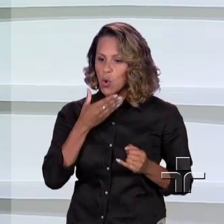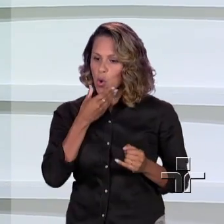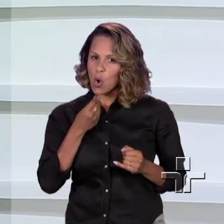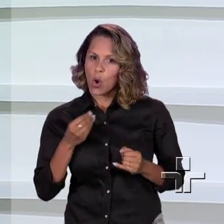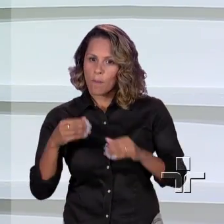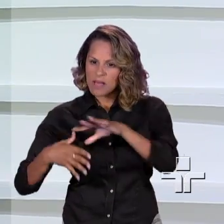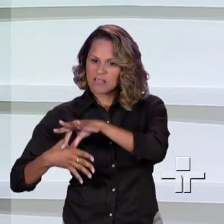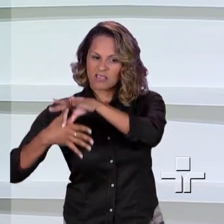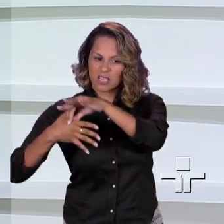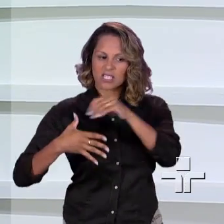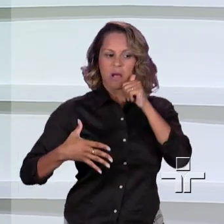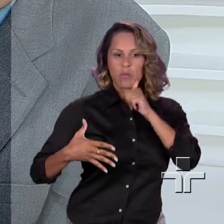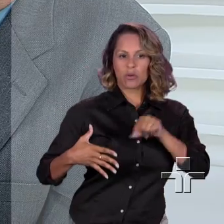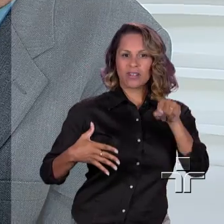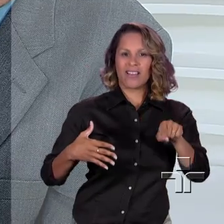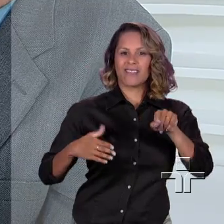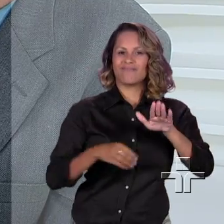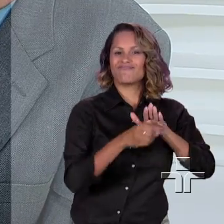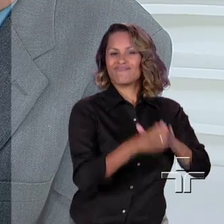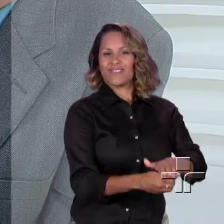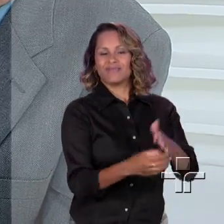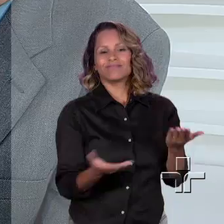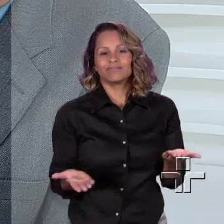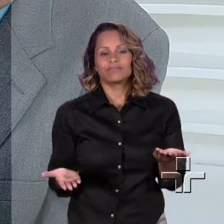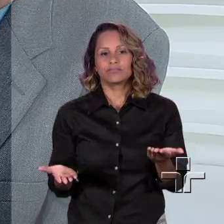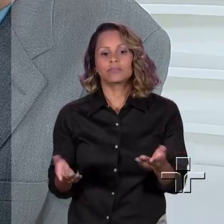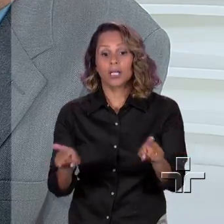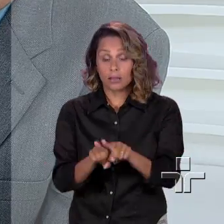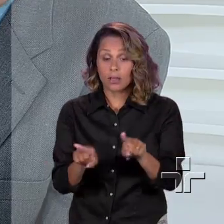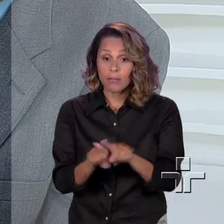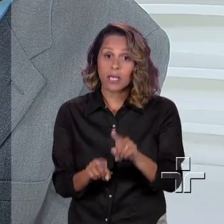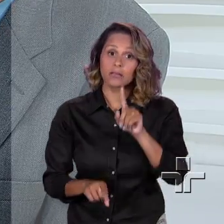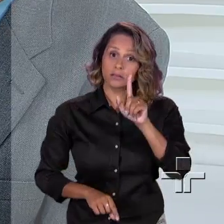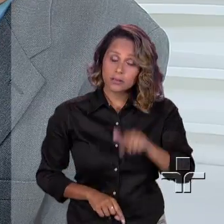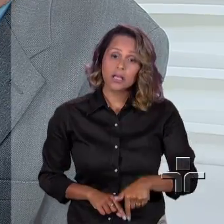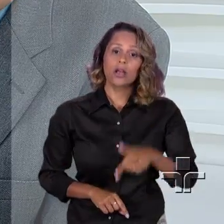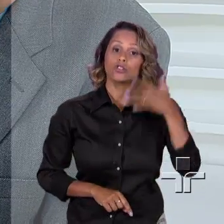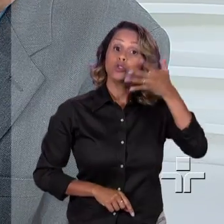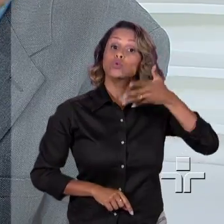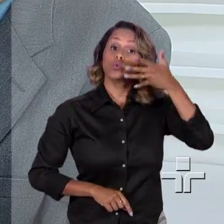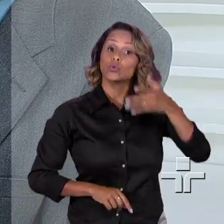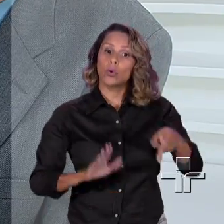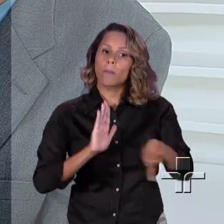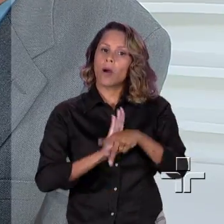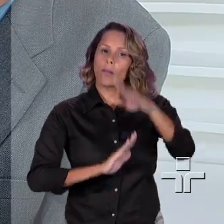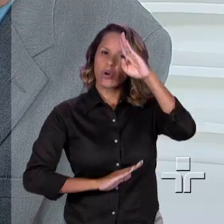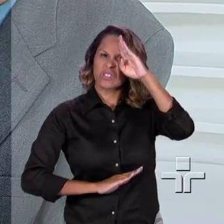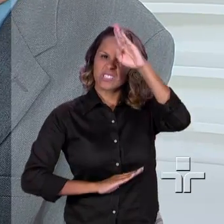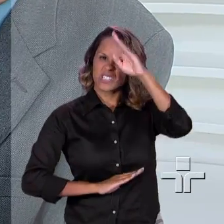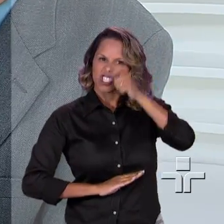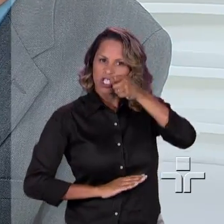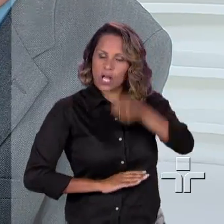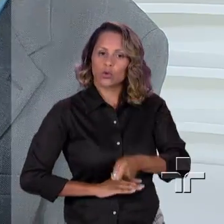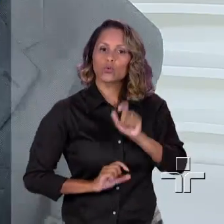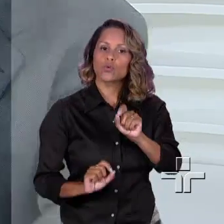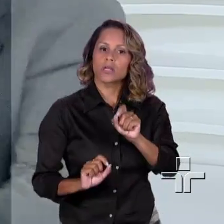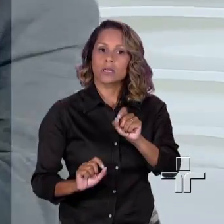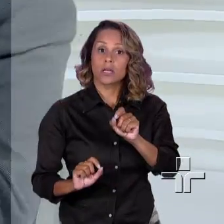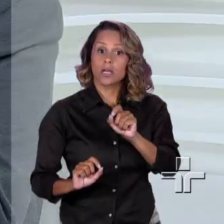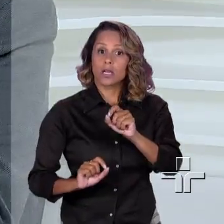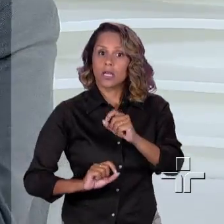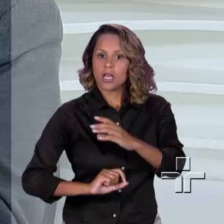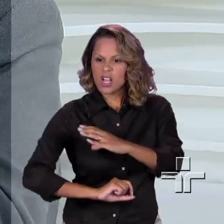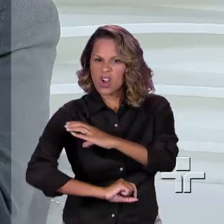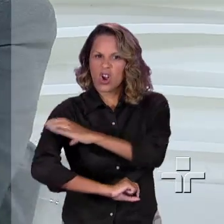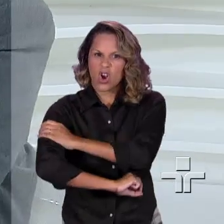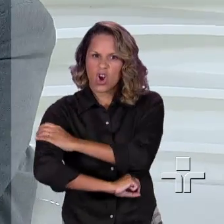permitia para a mulher. Não, inclusive, o discurso da ditadura, a partir de 64, era que comunismo e homossexualidade estavam